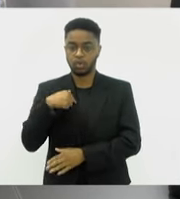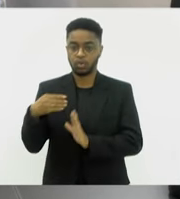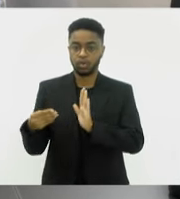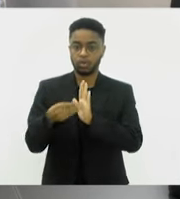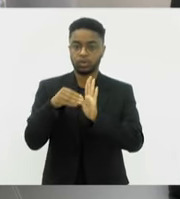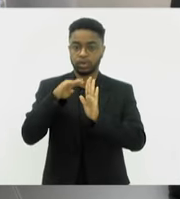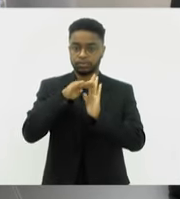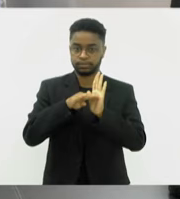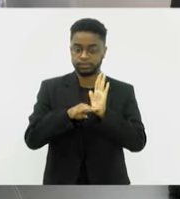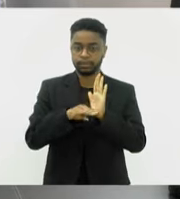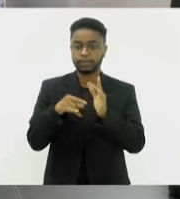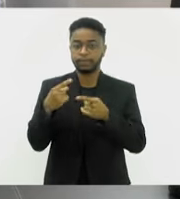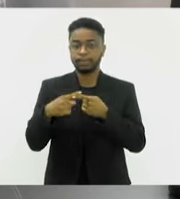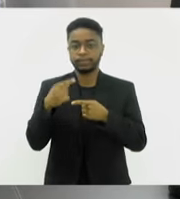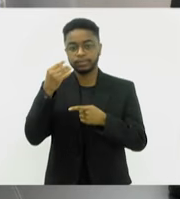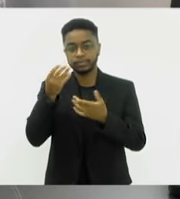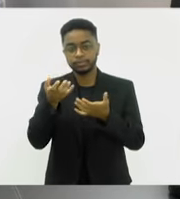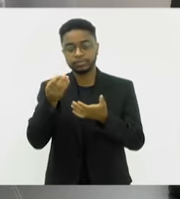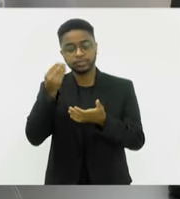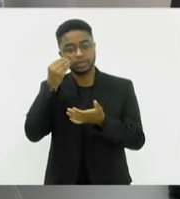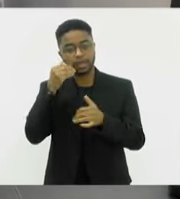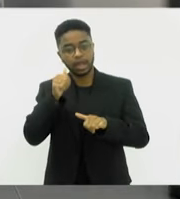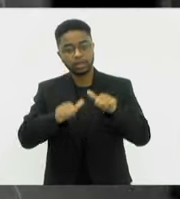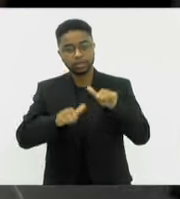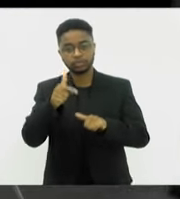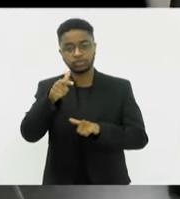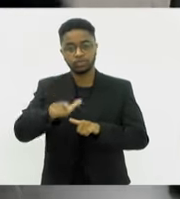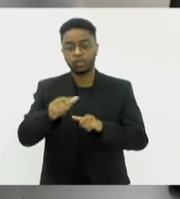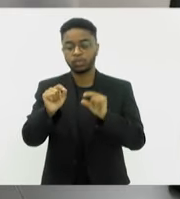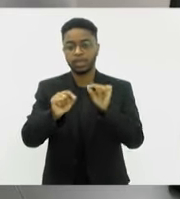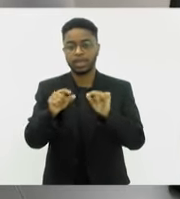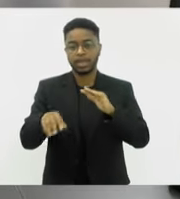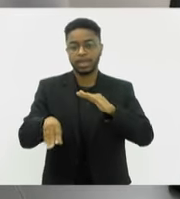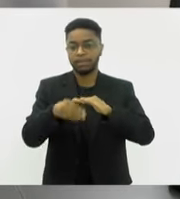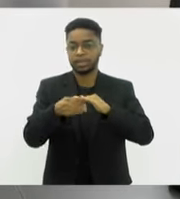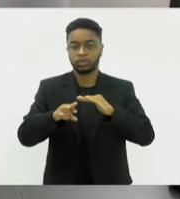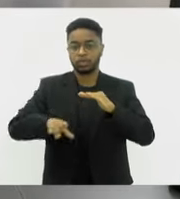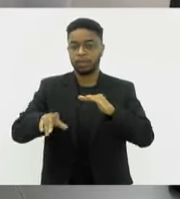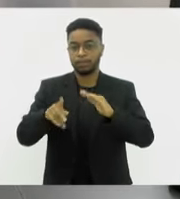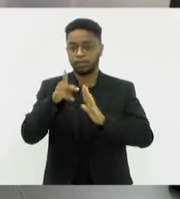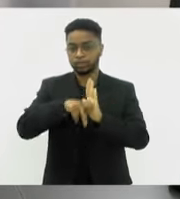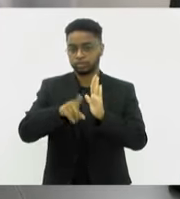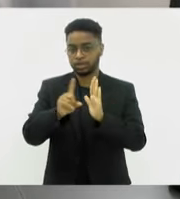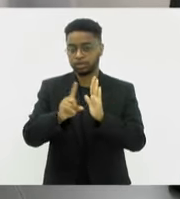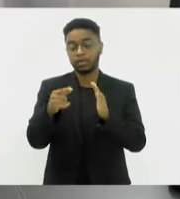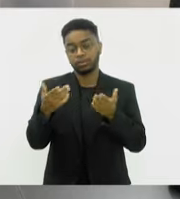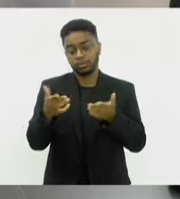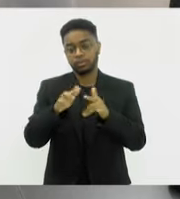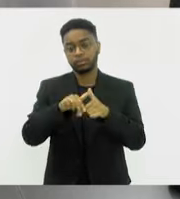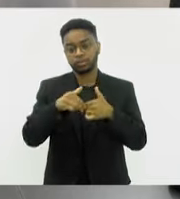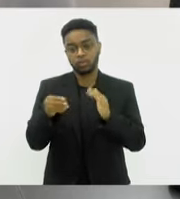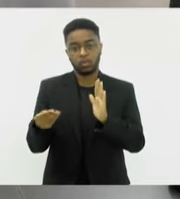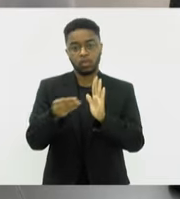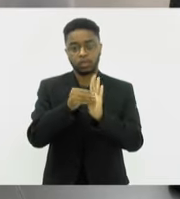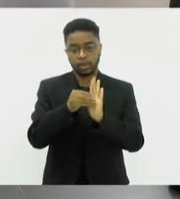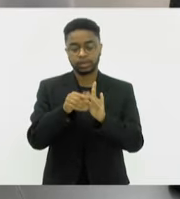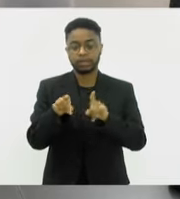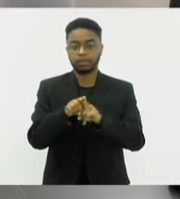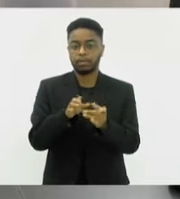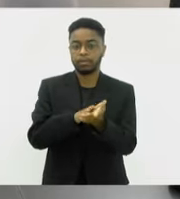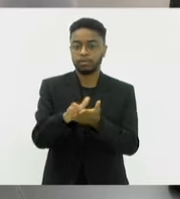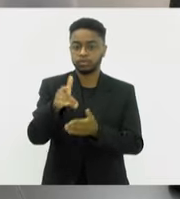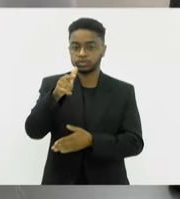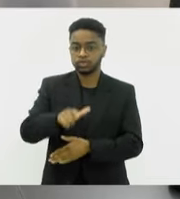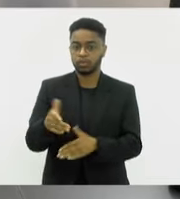ordem só para a gente reanalisar, dessa vez, as emendas e não o projeto original. Então, por isso que está na questão de ordem, foi republicado hoje pela